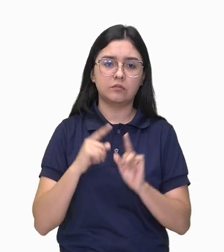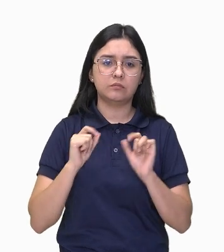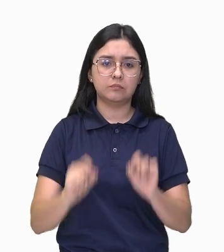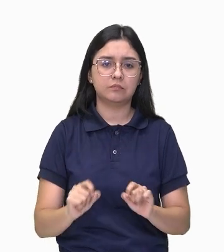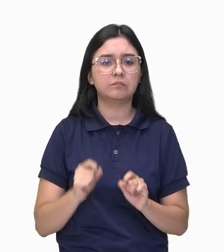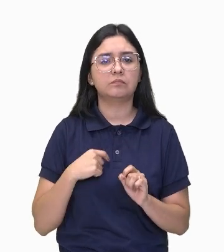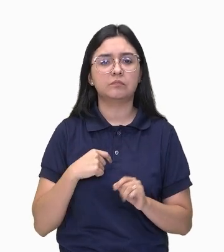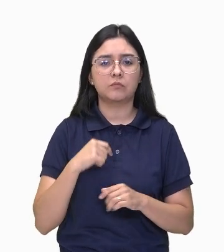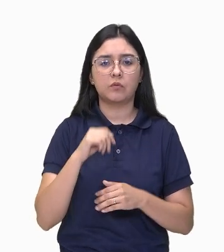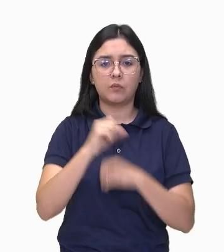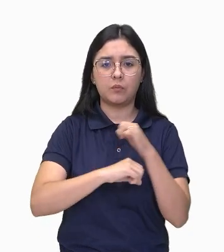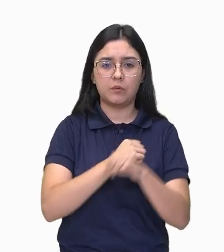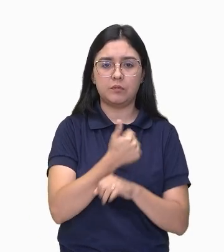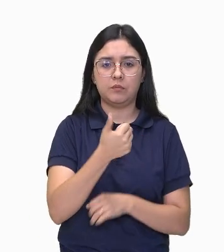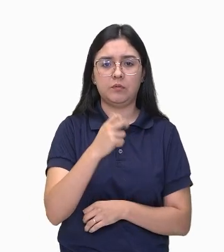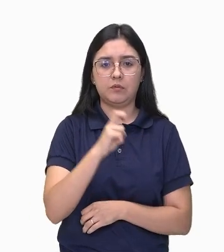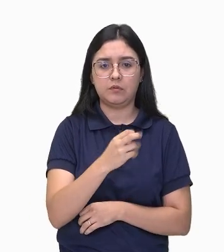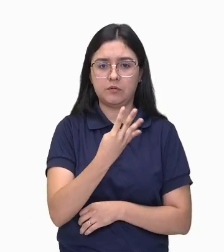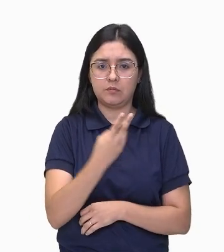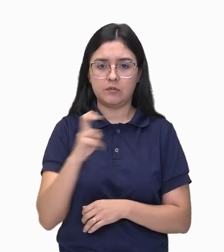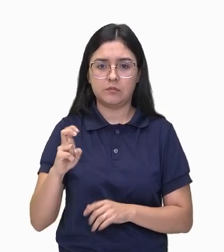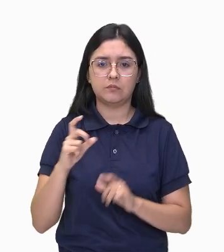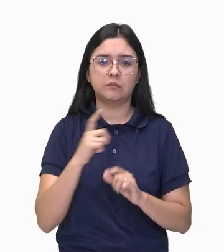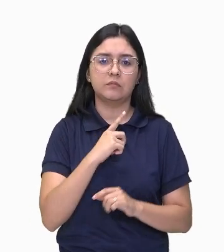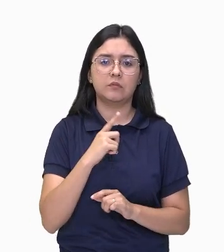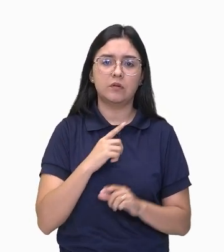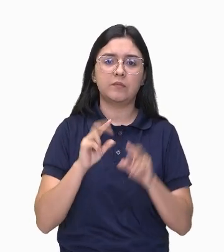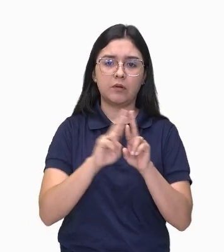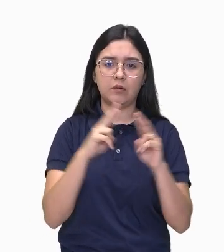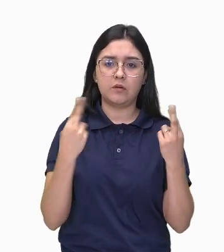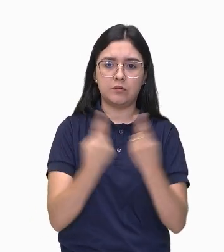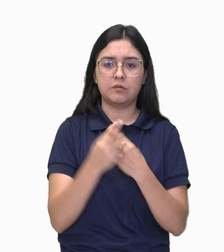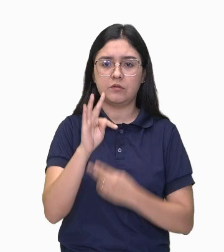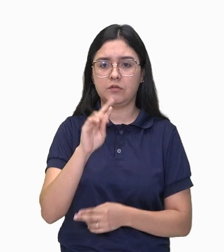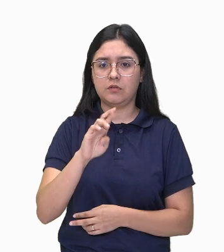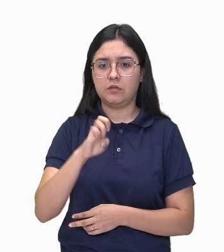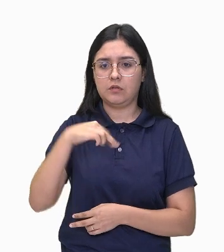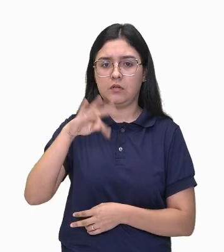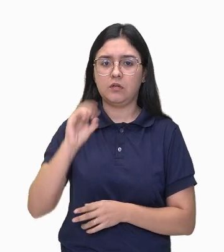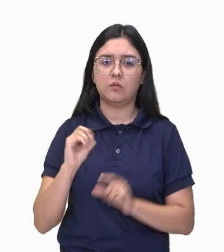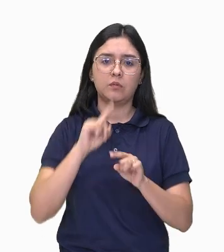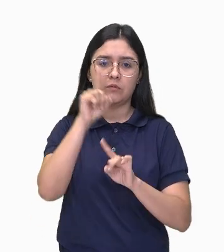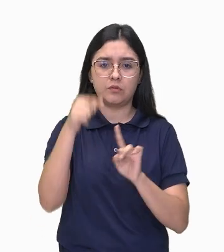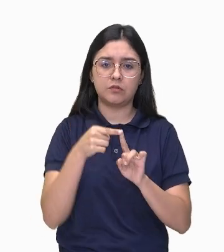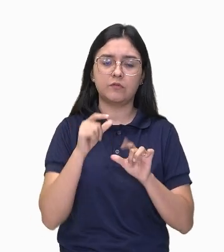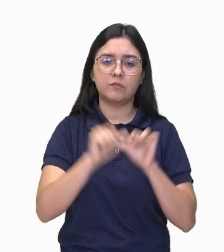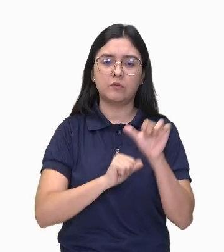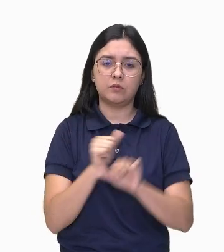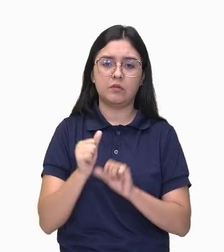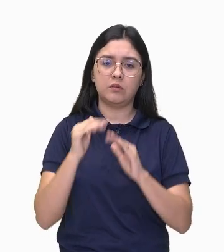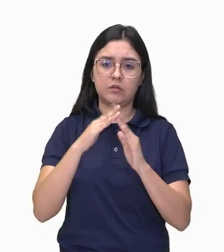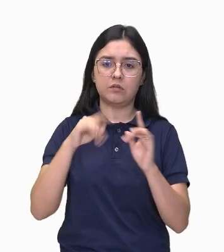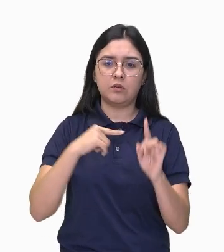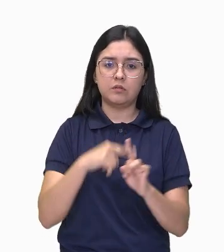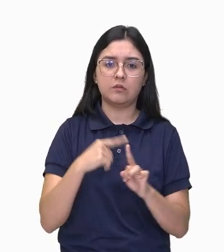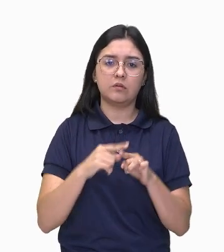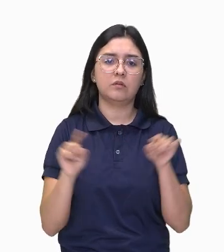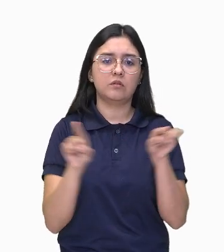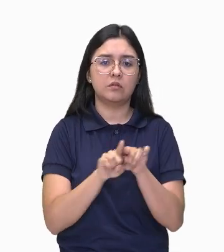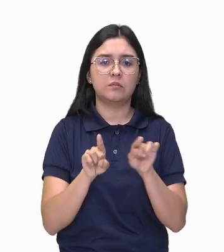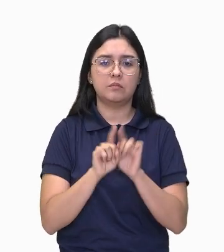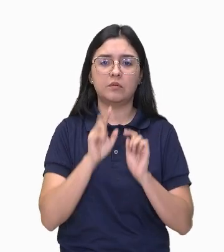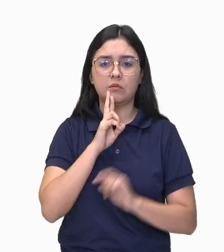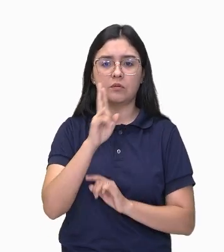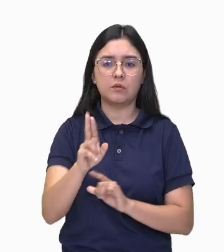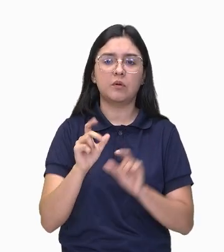em 1545 com o Concílio de Trento. Seu objetivo era reformar a própria Igreja Católica e dar uma resposta